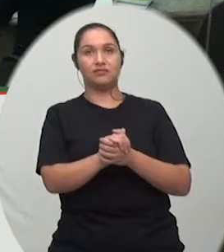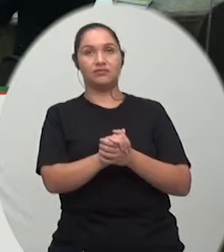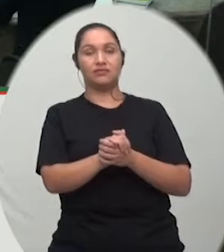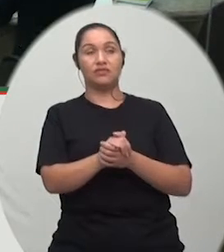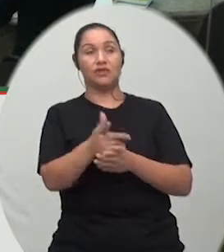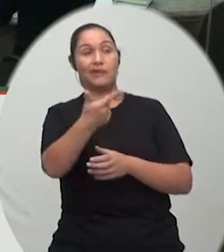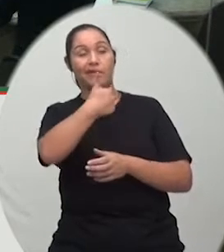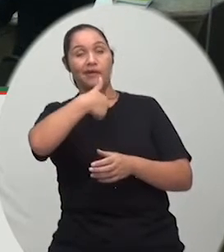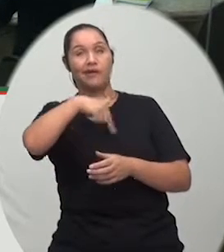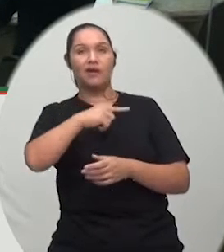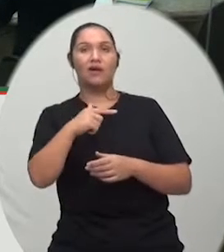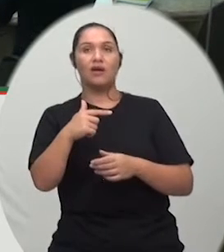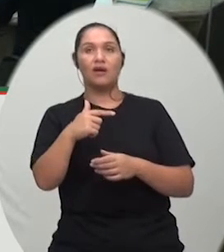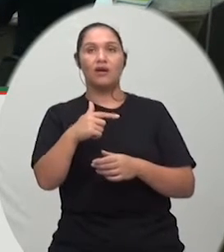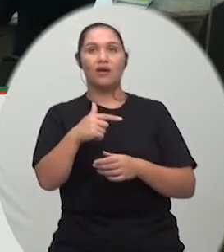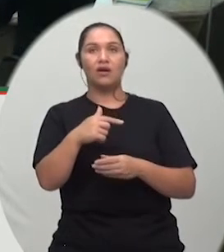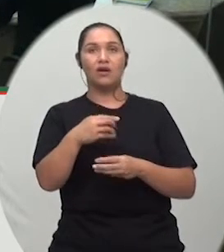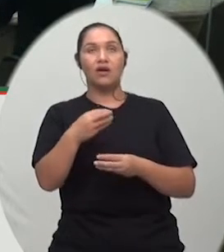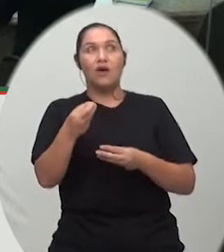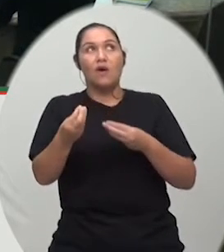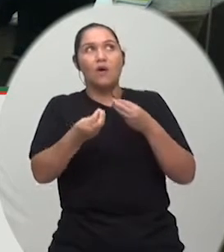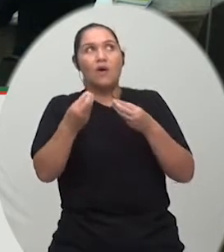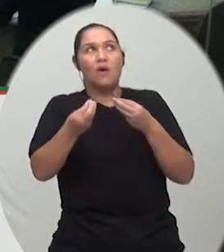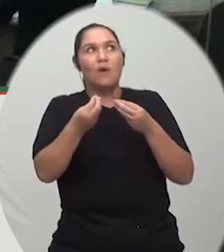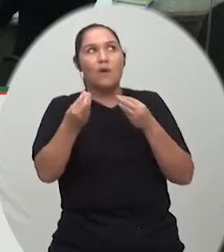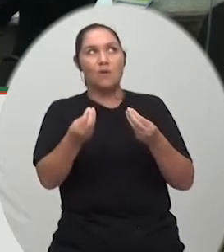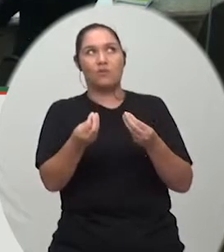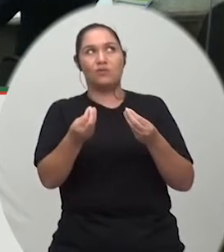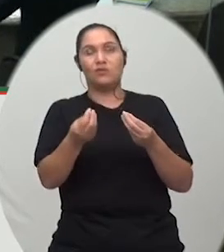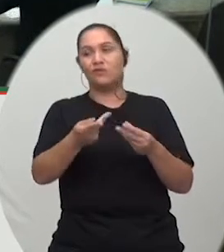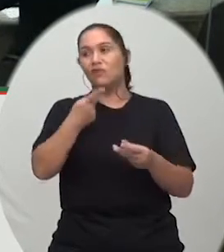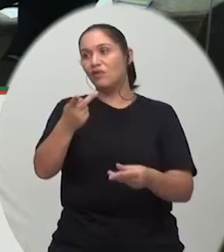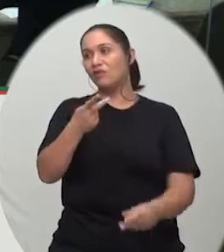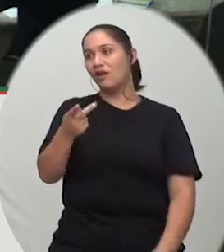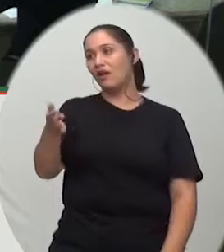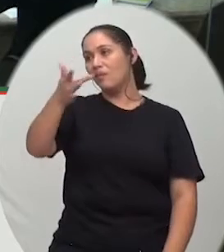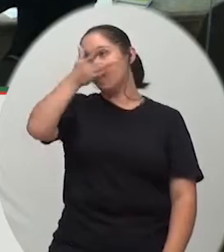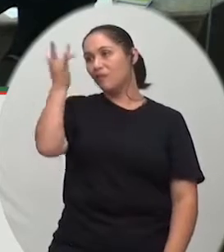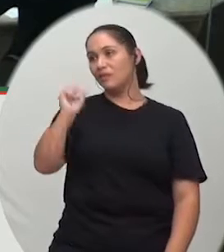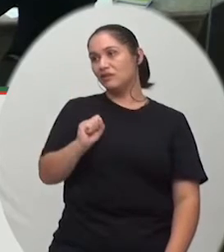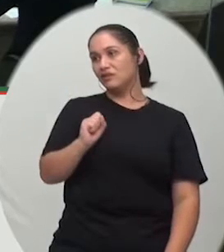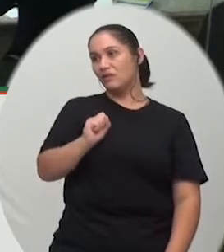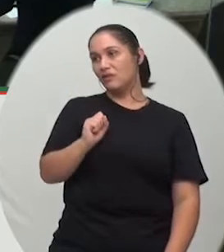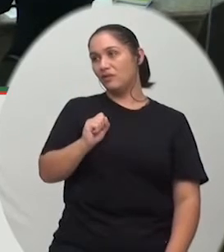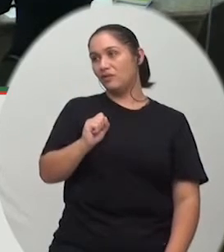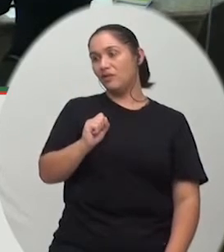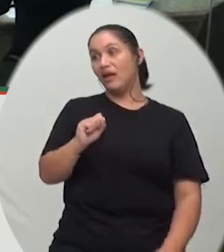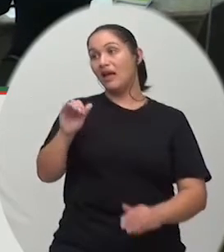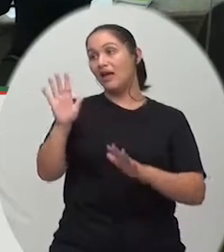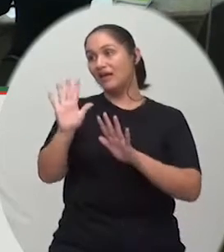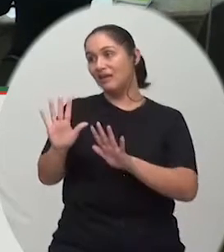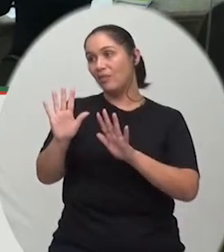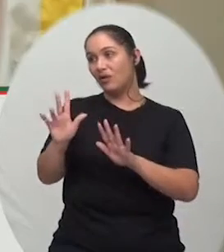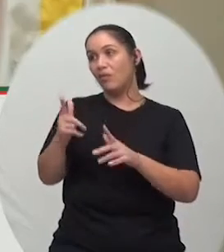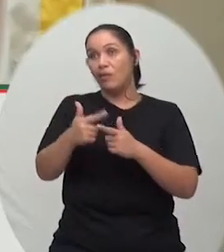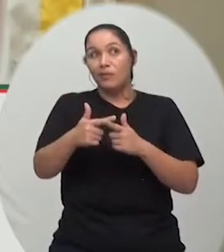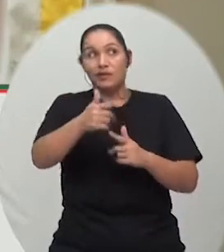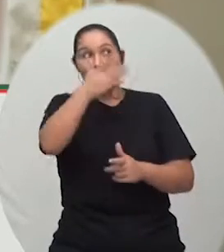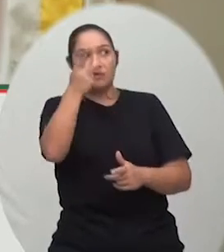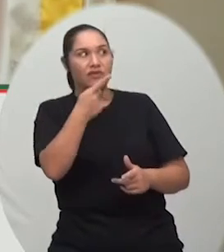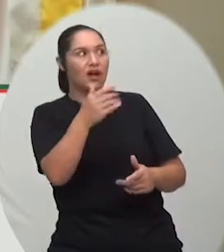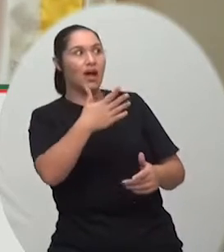não adianta a gente querer convencê-los ao contrário. Quando um cidadão chega lá na minha frente e diz: a nossa rua, o nosso distrito está